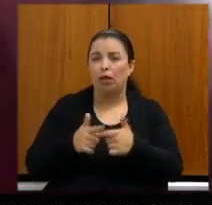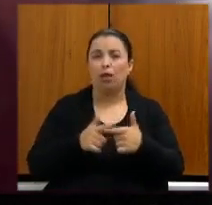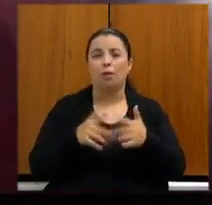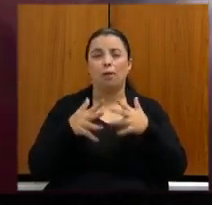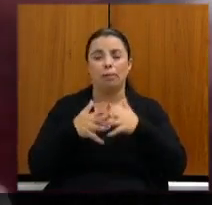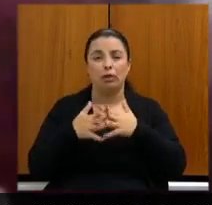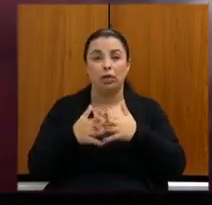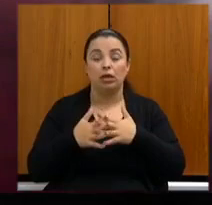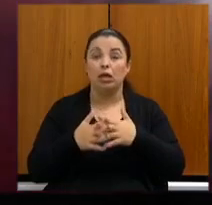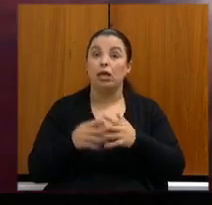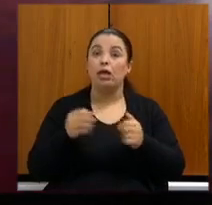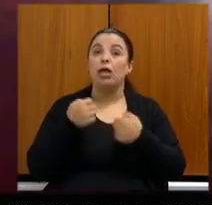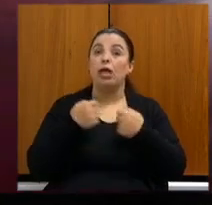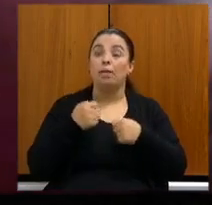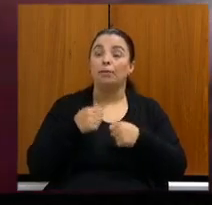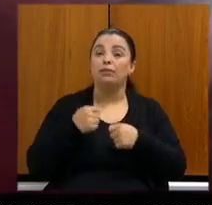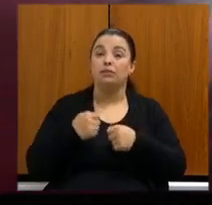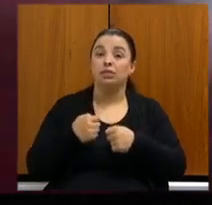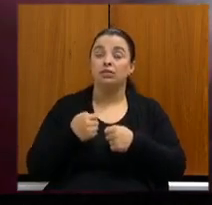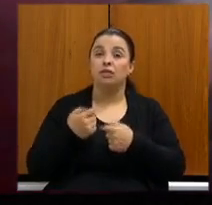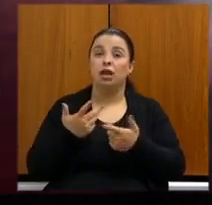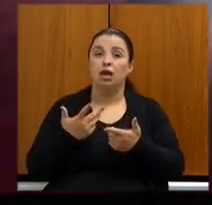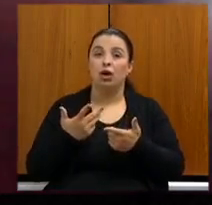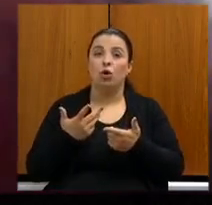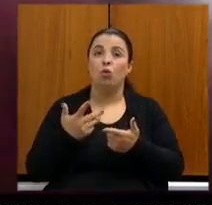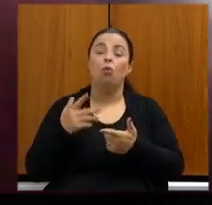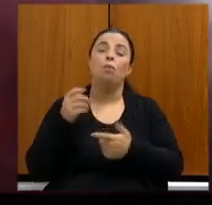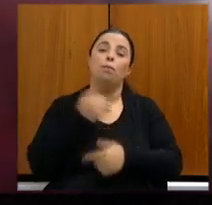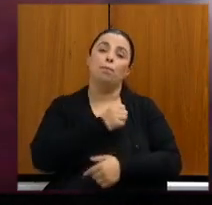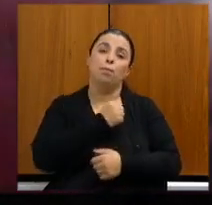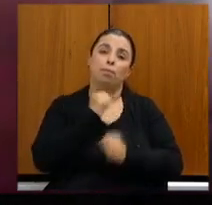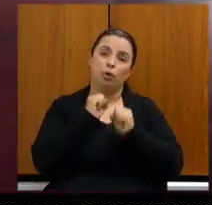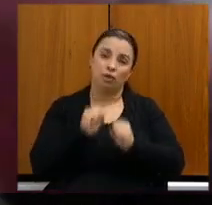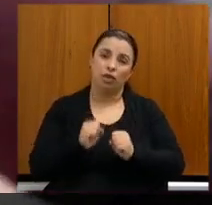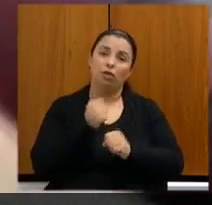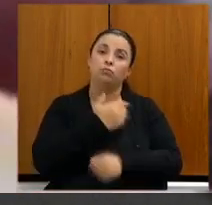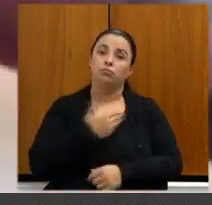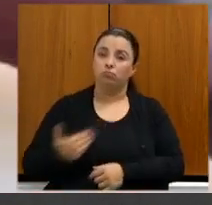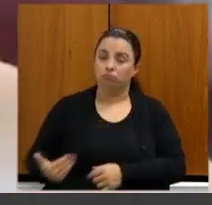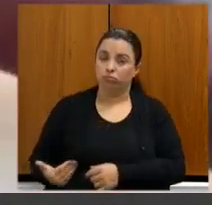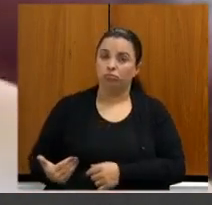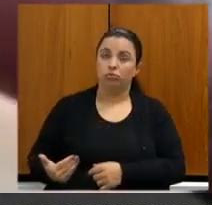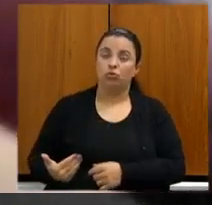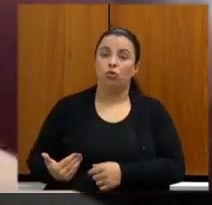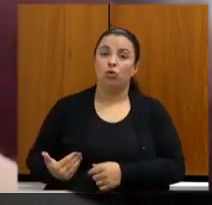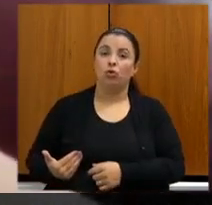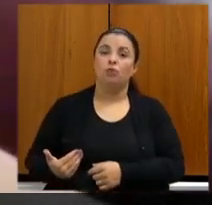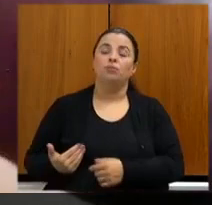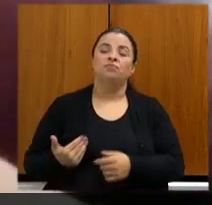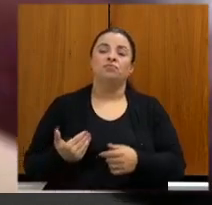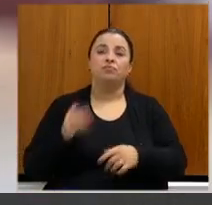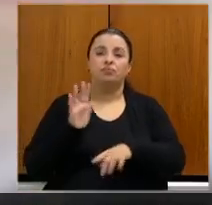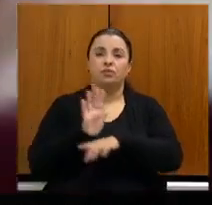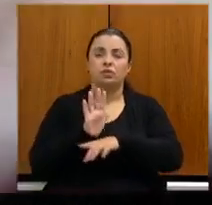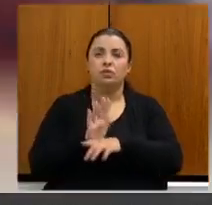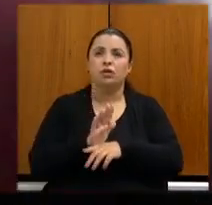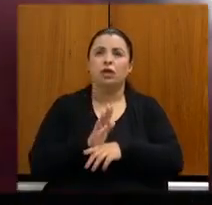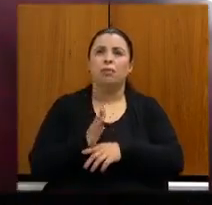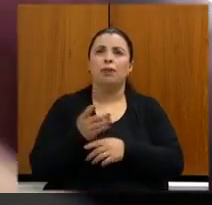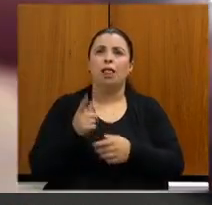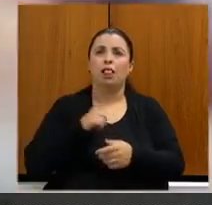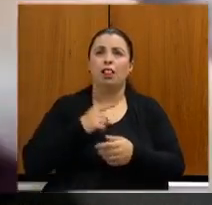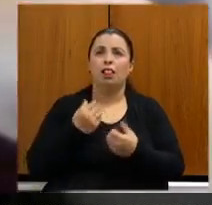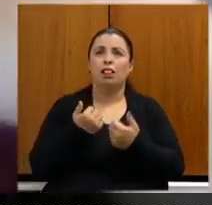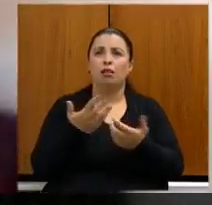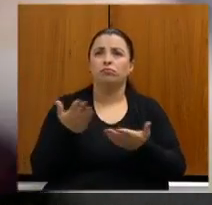público a fim de garantir que esses impactos sejam solucionados em tempo razoável o respeito à dignidade da pessoa